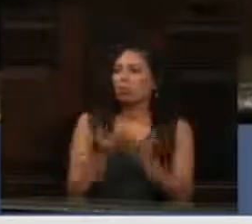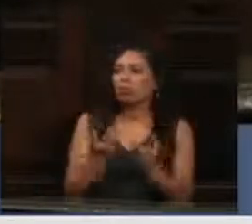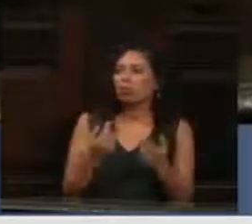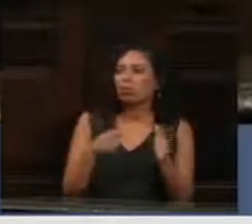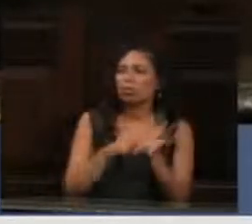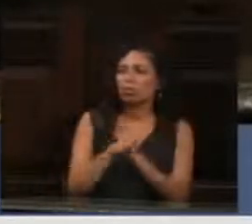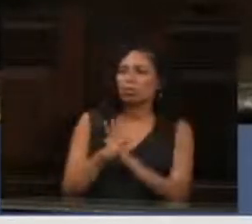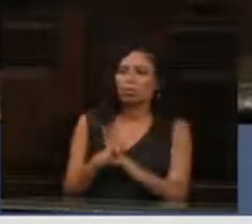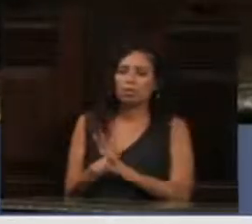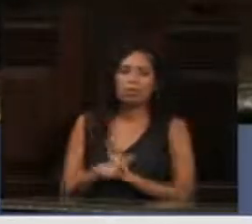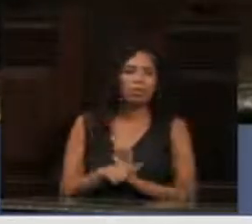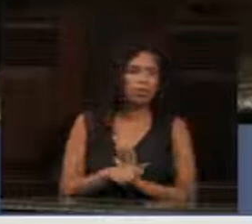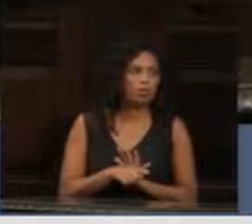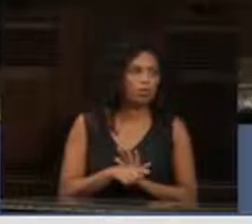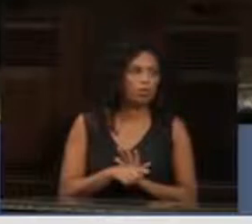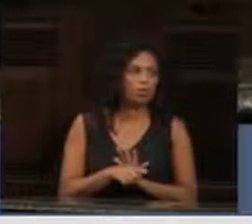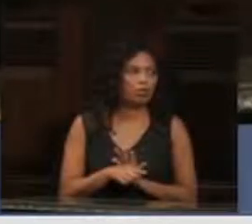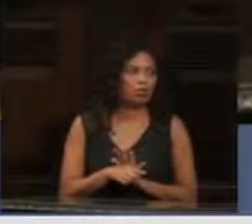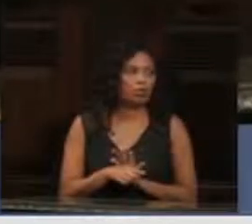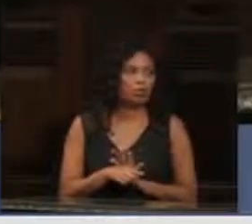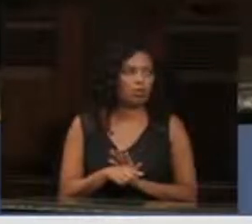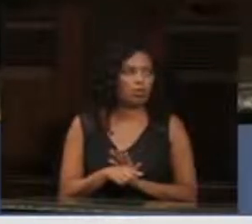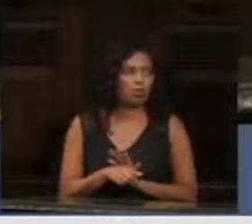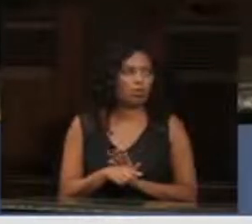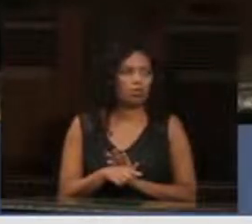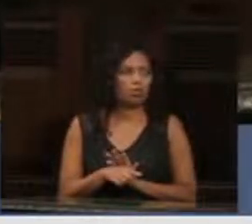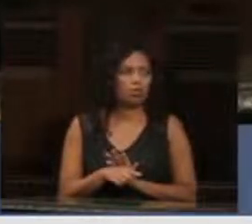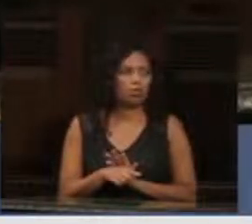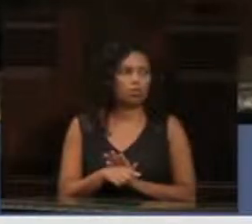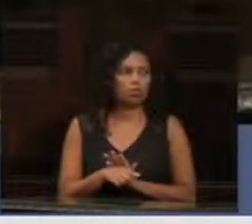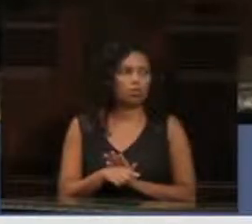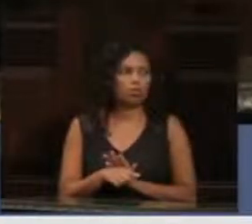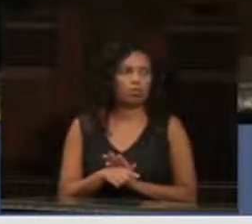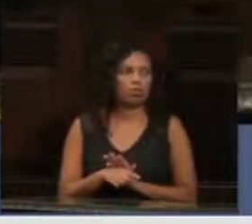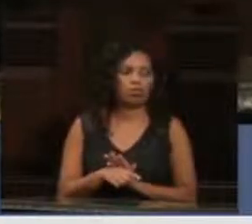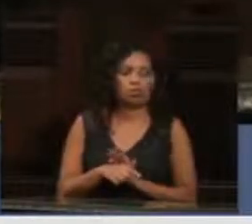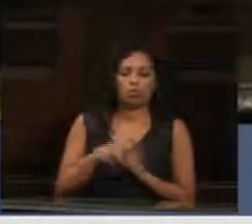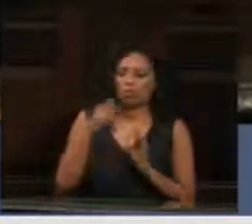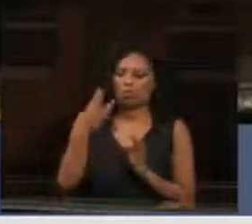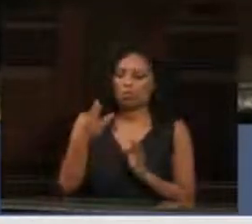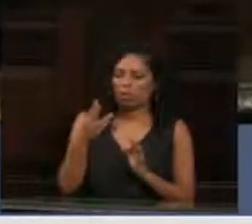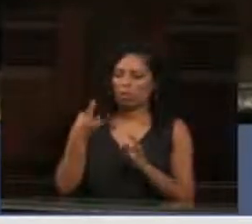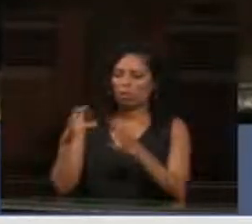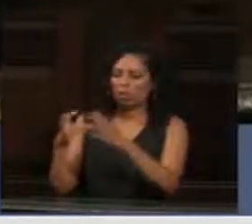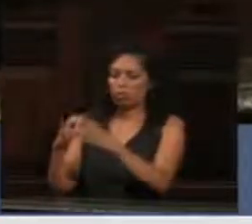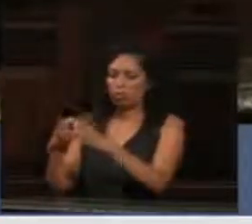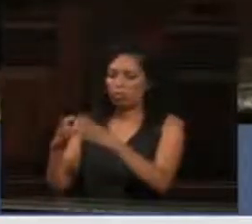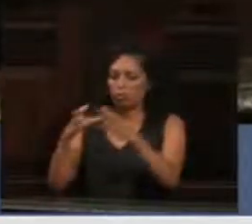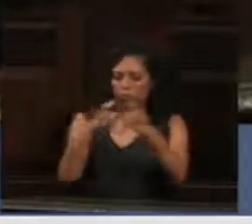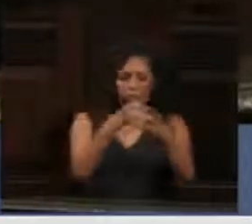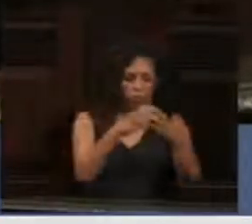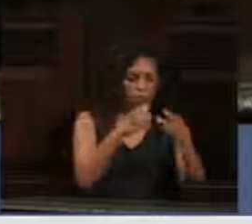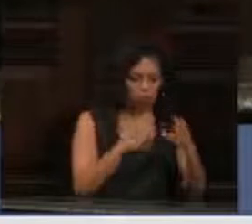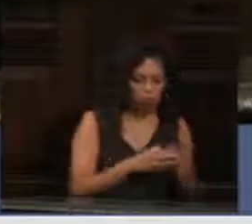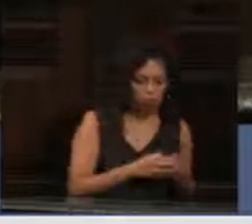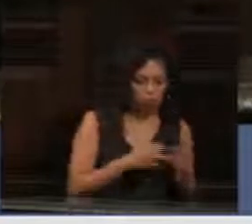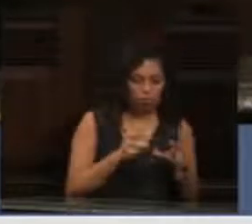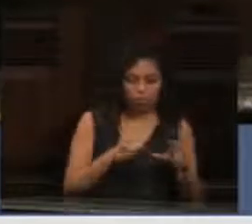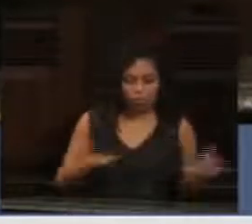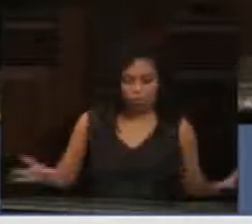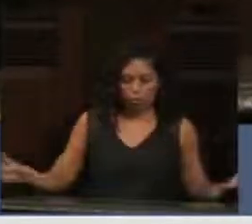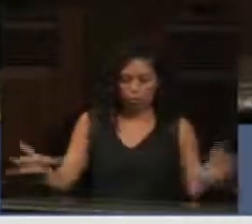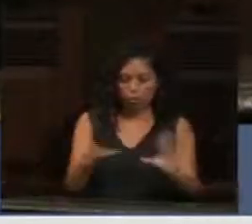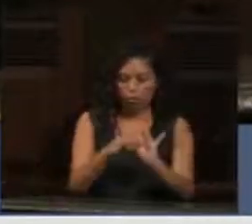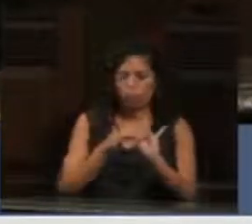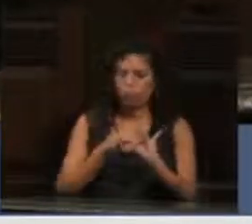iniciativa. Faríamos uma audiência pública tripartite das 3 comissões, eu vou oficiar Vossa Excelência, se possível ainda hoje, no